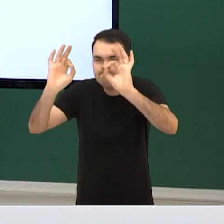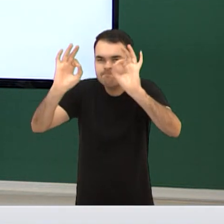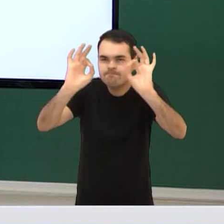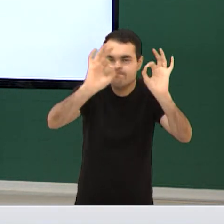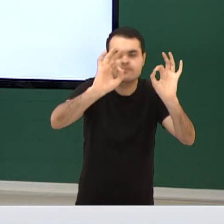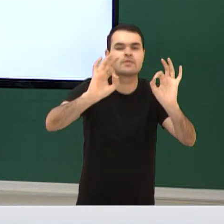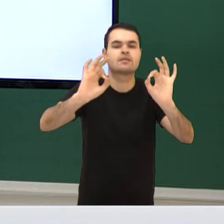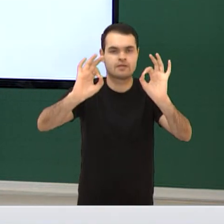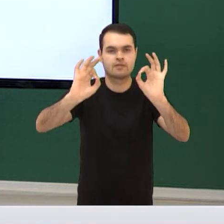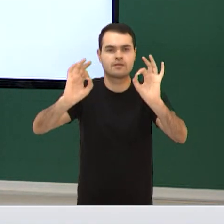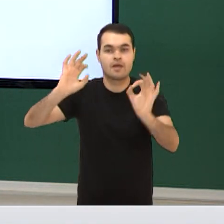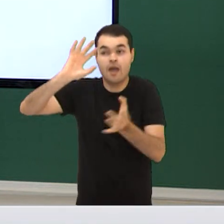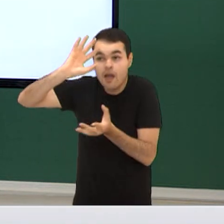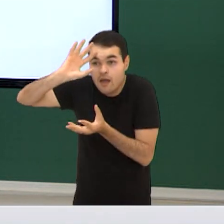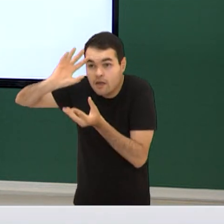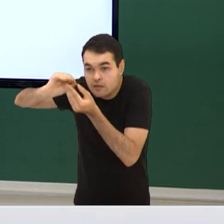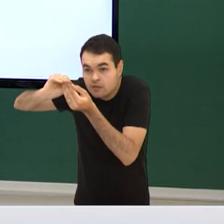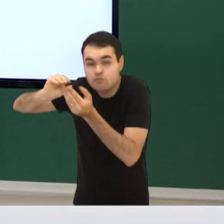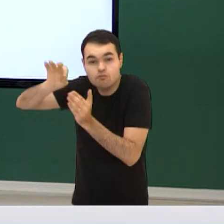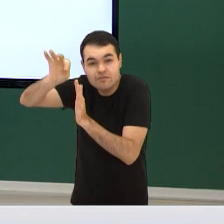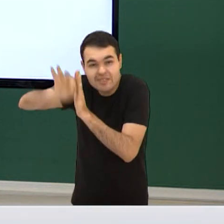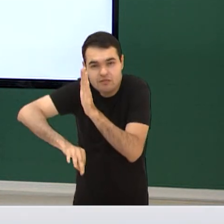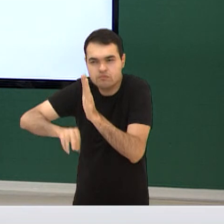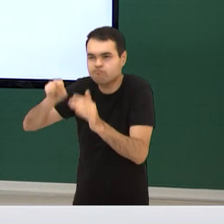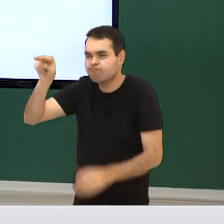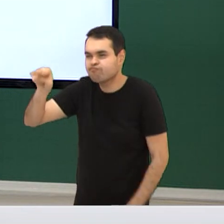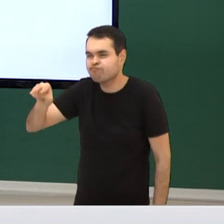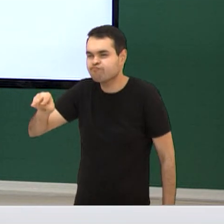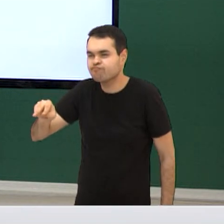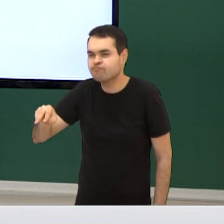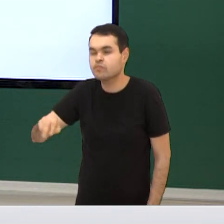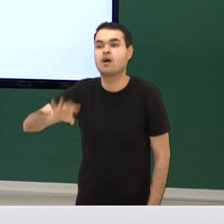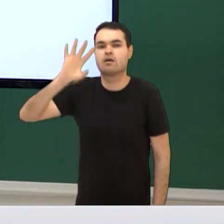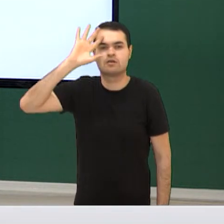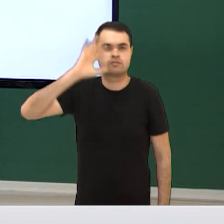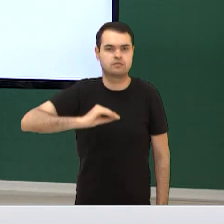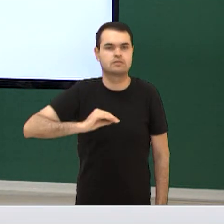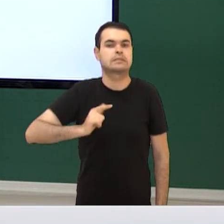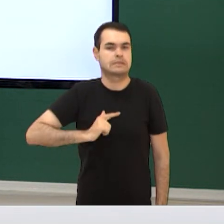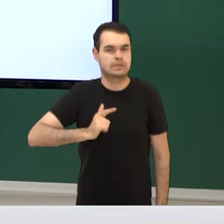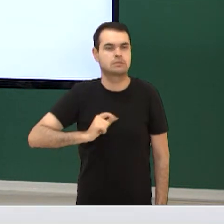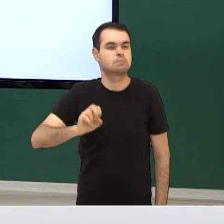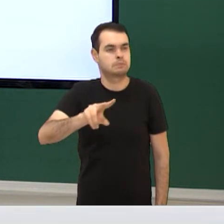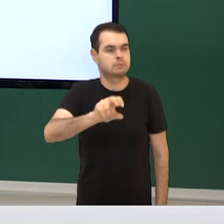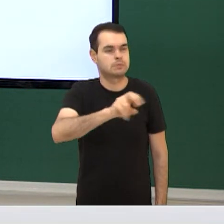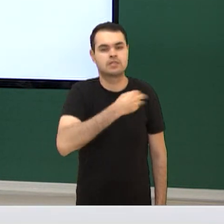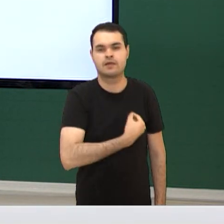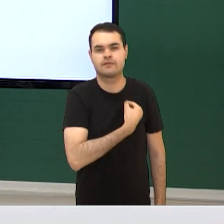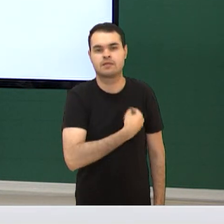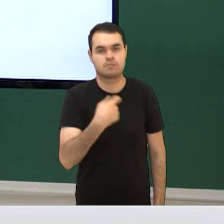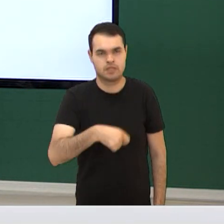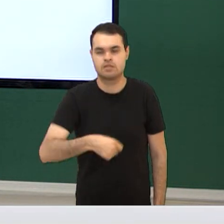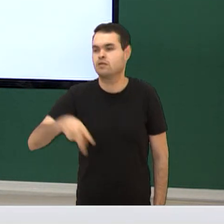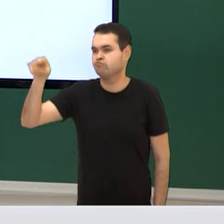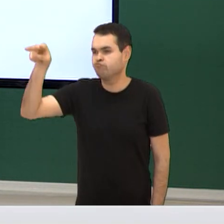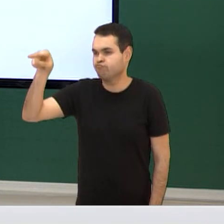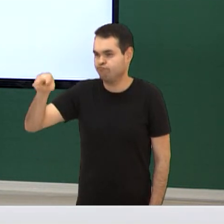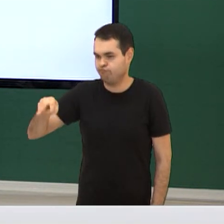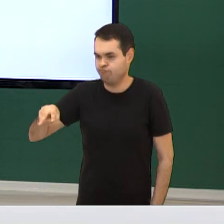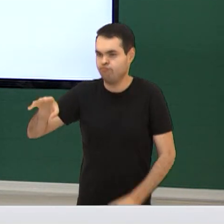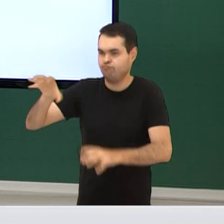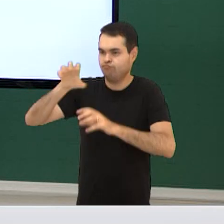reportagem. Então, nós temos desinteresse pelo animal. Embora possa ser verdade em alguns